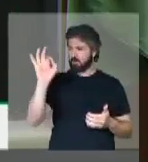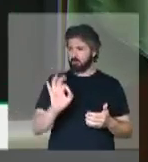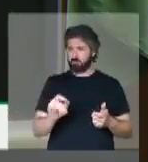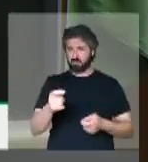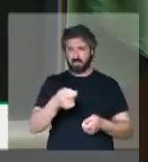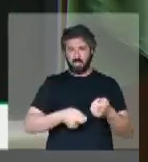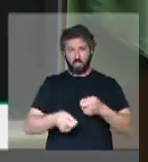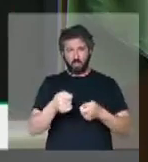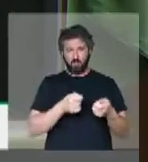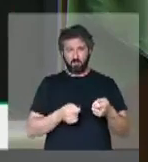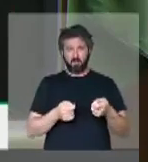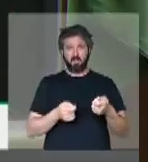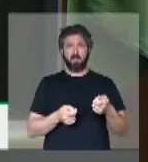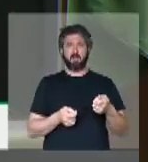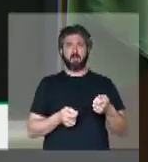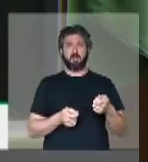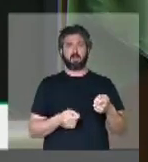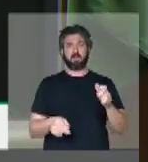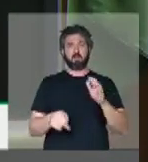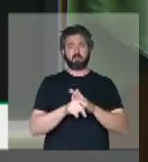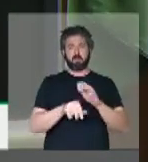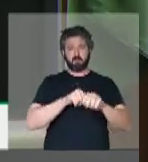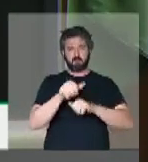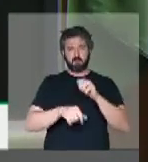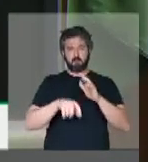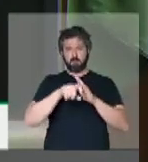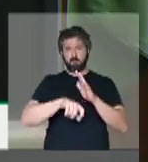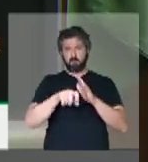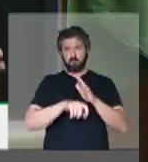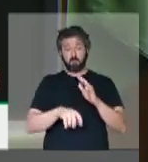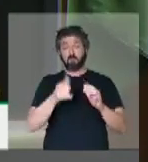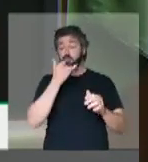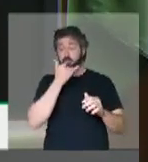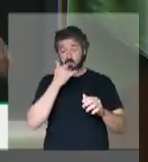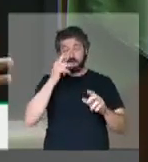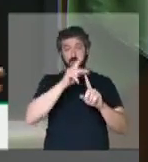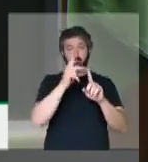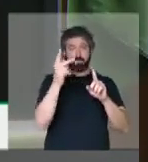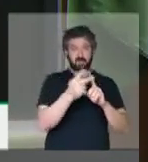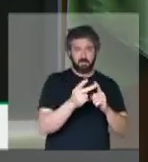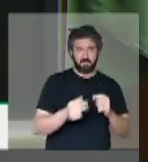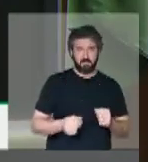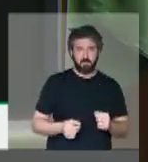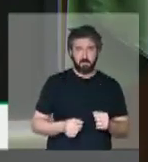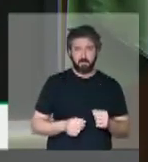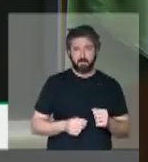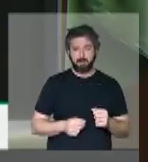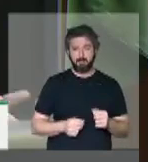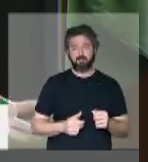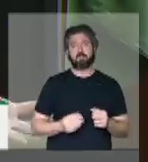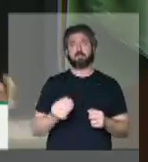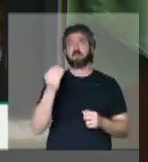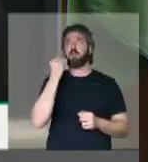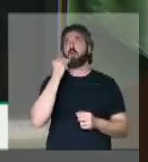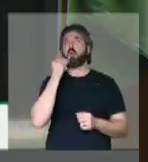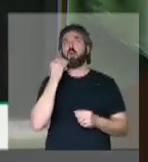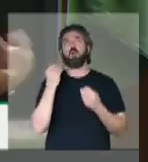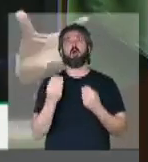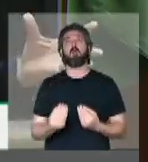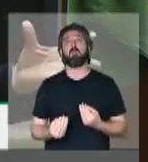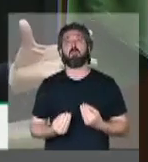80% da economia que vai se fazer numa reforma tributária, ou na reforma, previdenciária, é óbvio